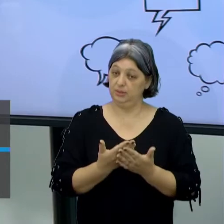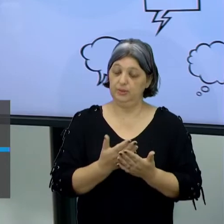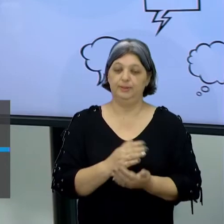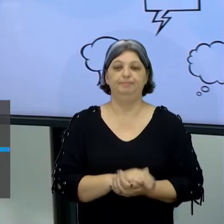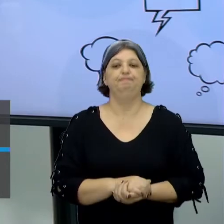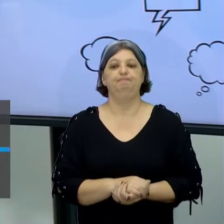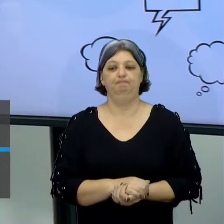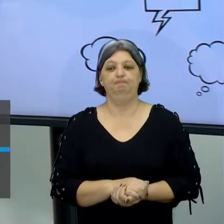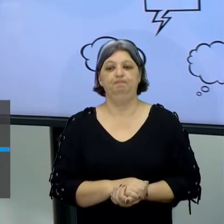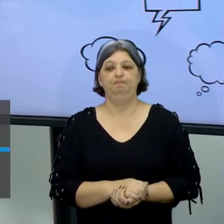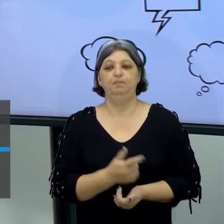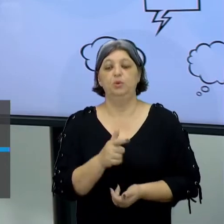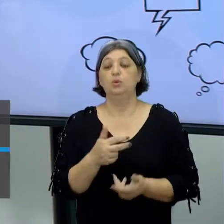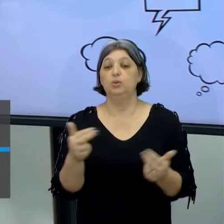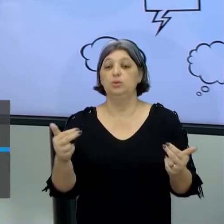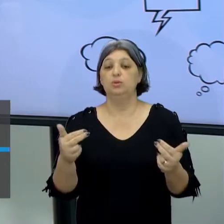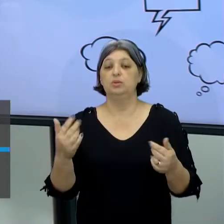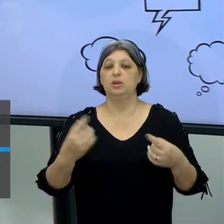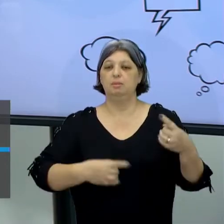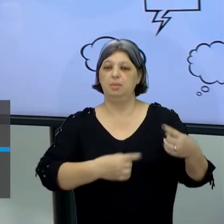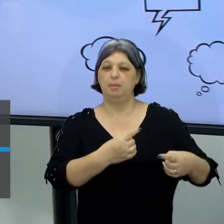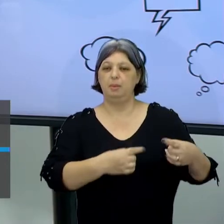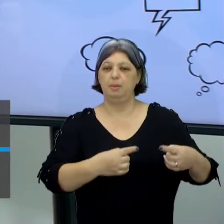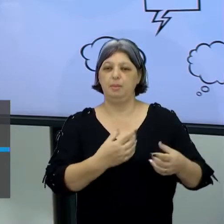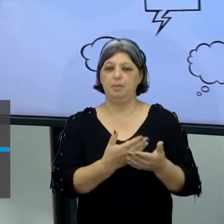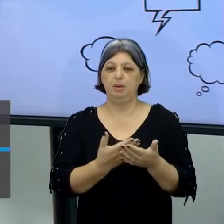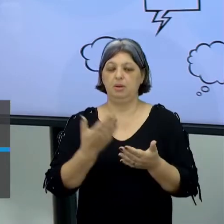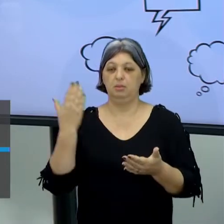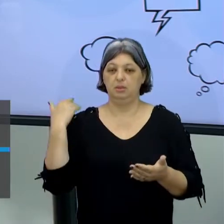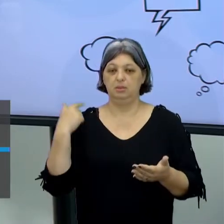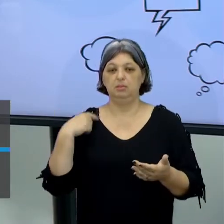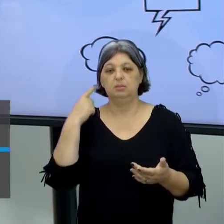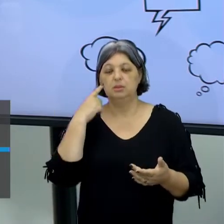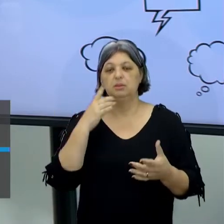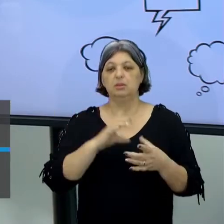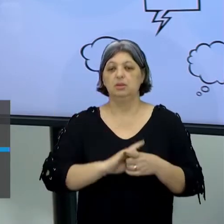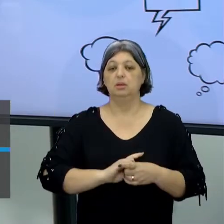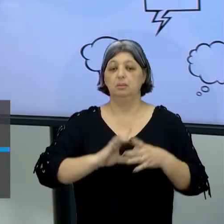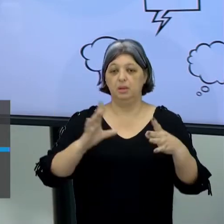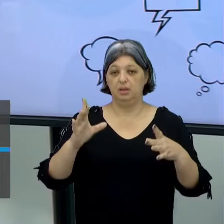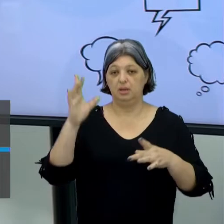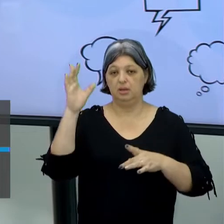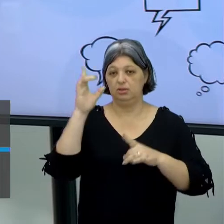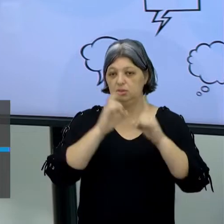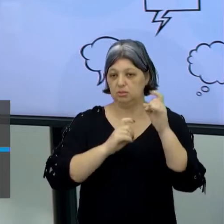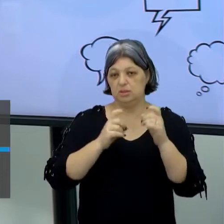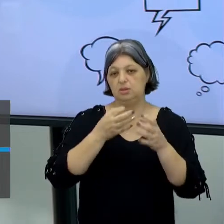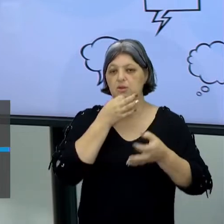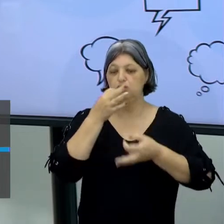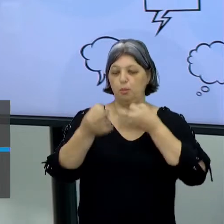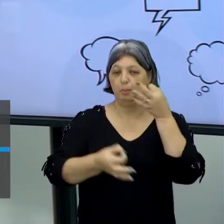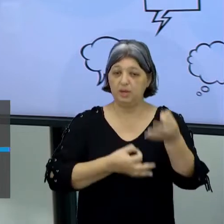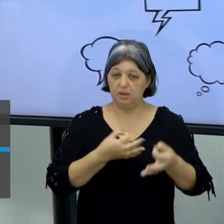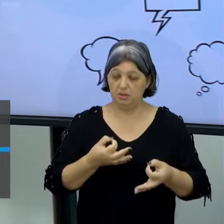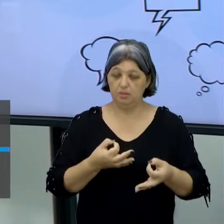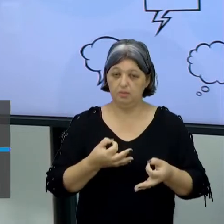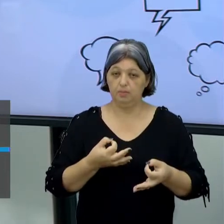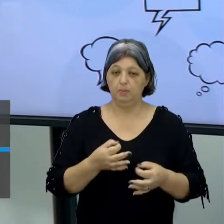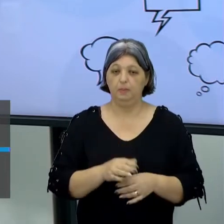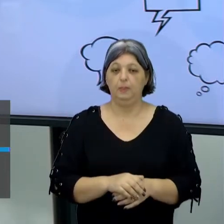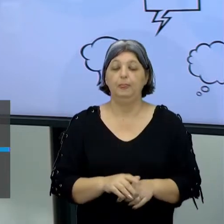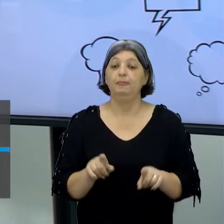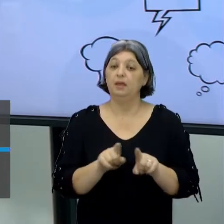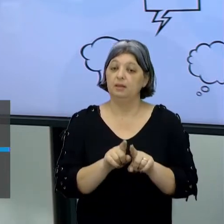coisa que a gente discutiu aqui, numa das nossas últimas aulas, é que faz parte da liberdade de expressão não só a gente falar, mas também